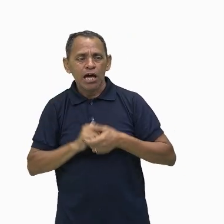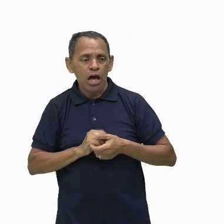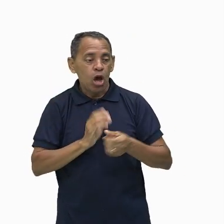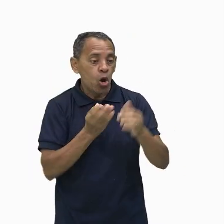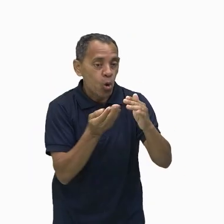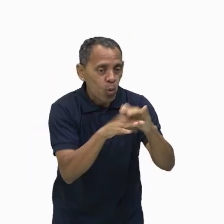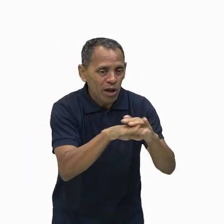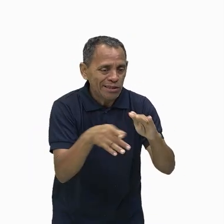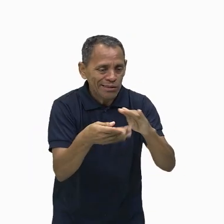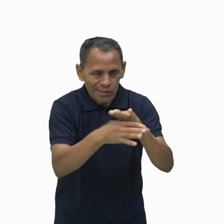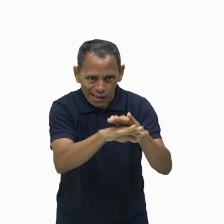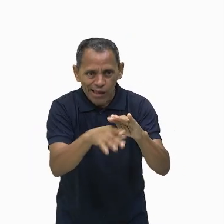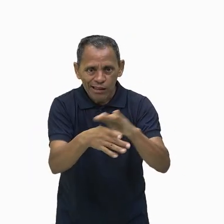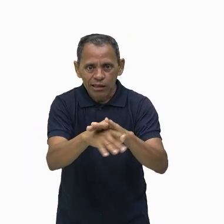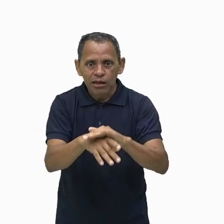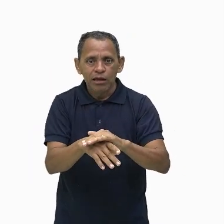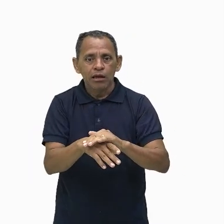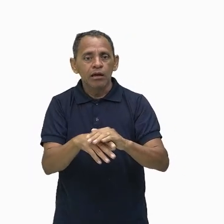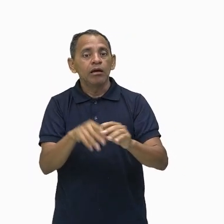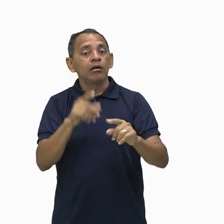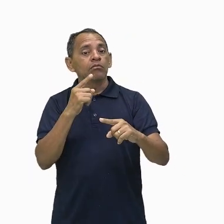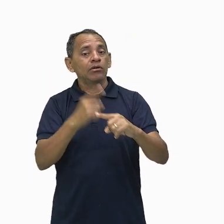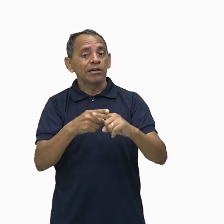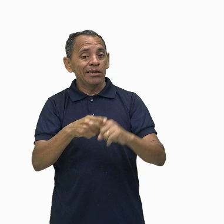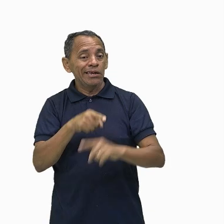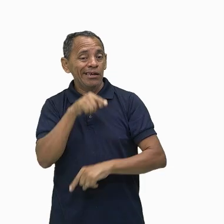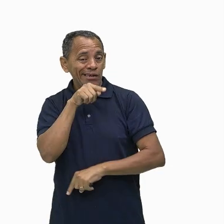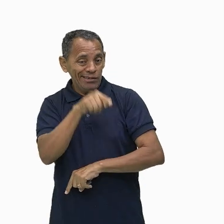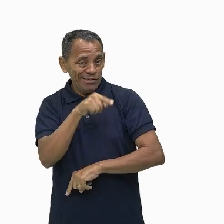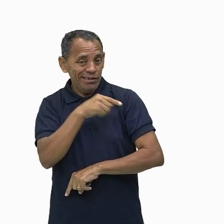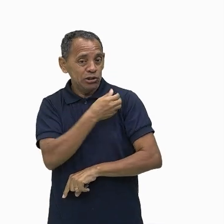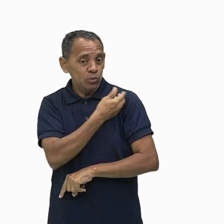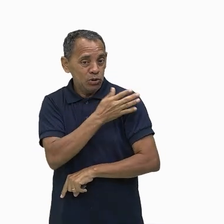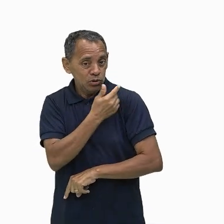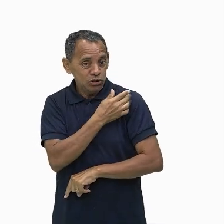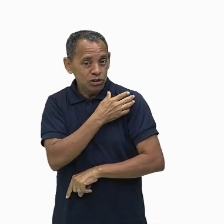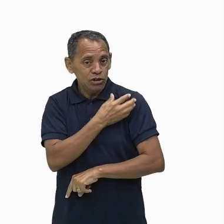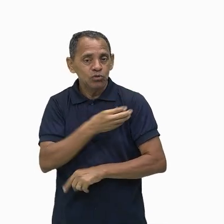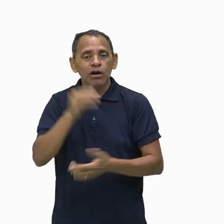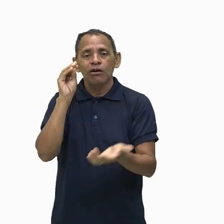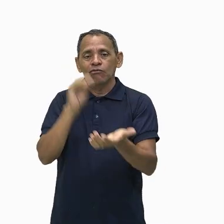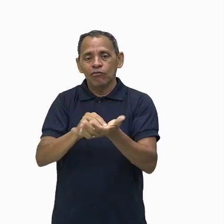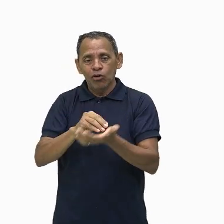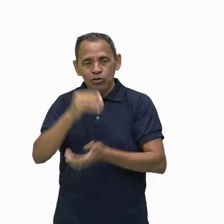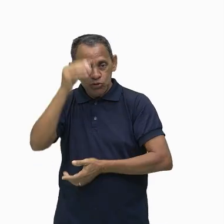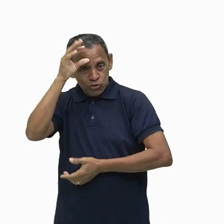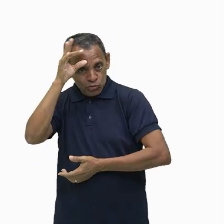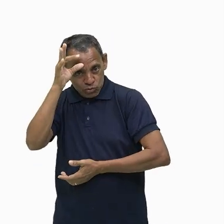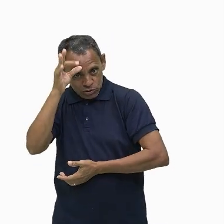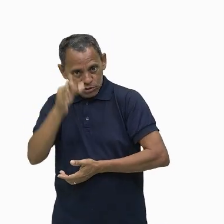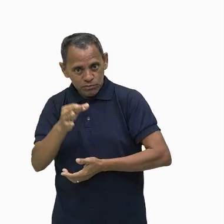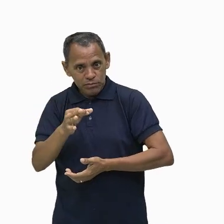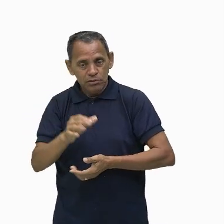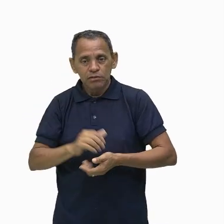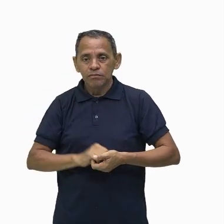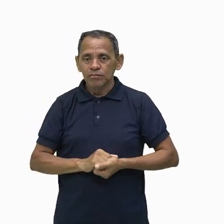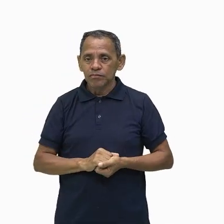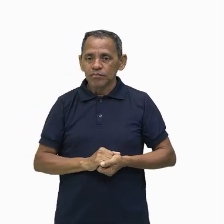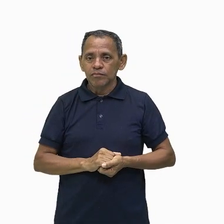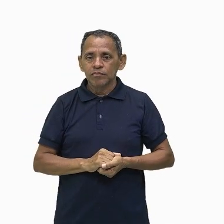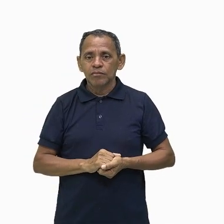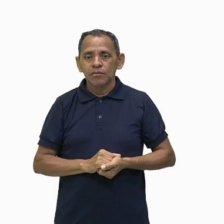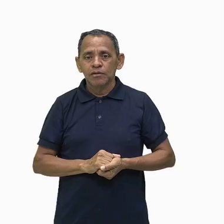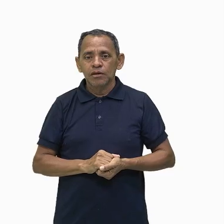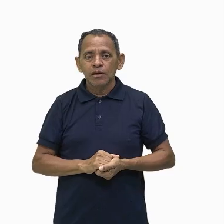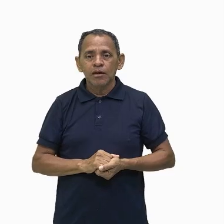isso seria o preconceito, a ausência do conhecimento. Mas, infelizmente, não ter